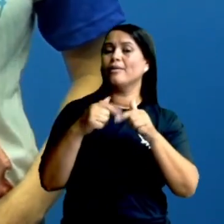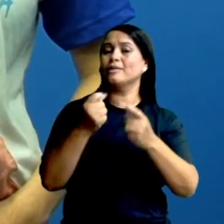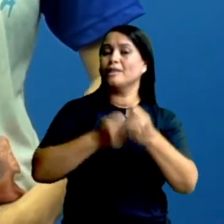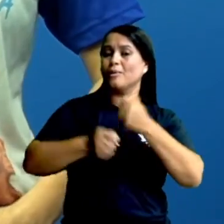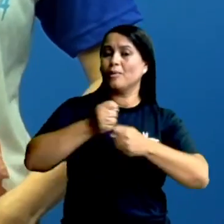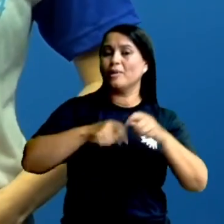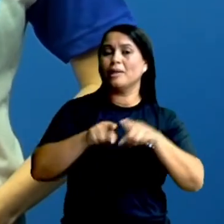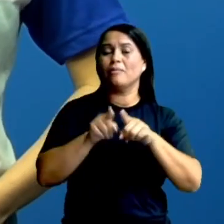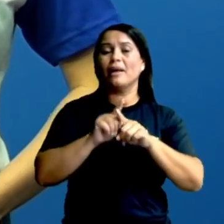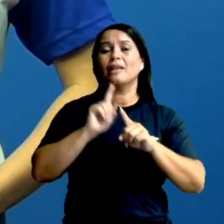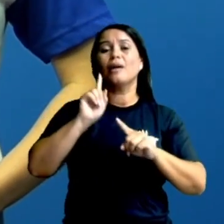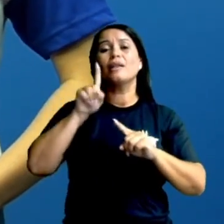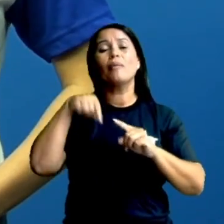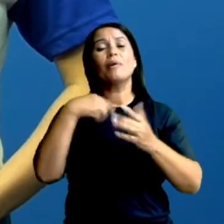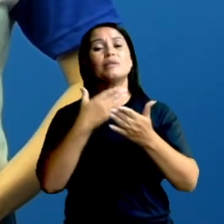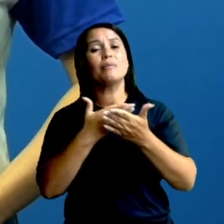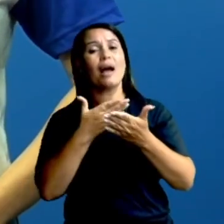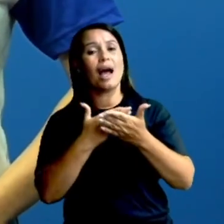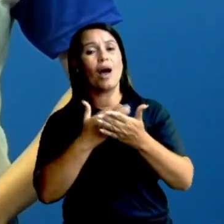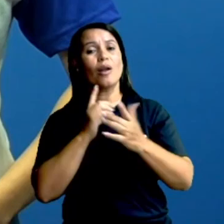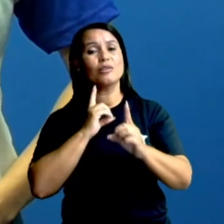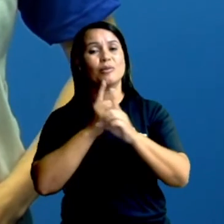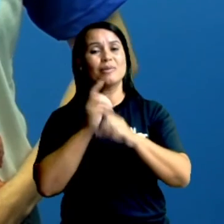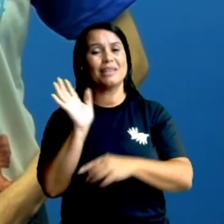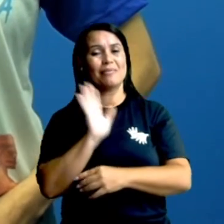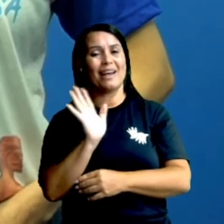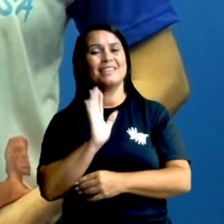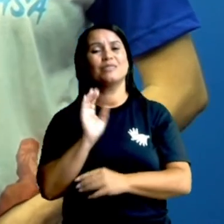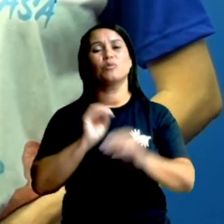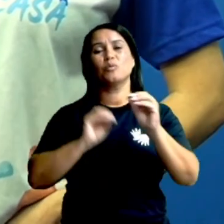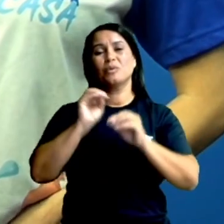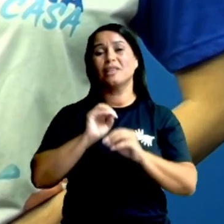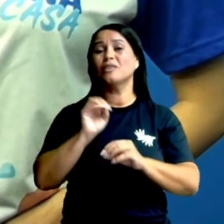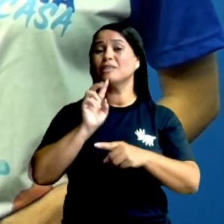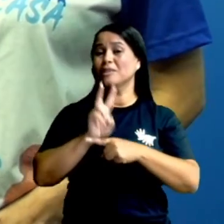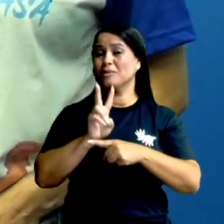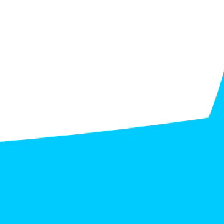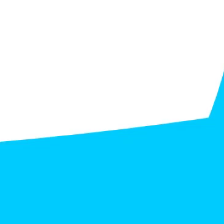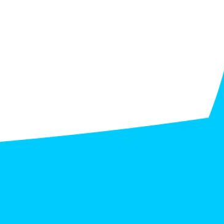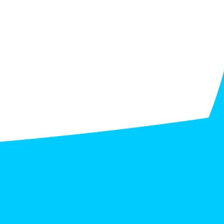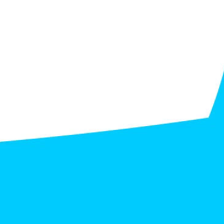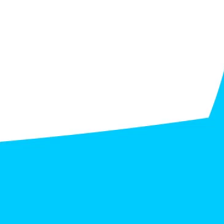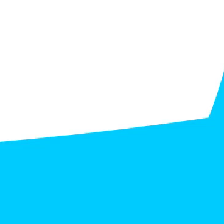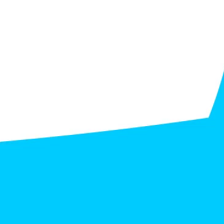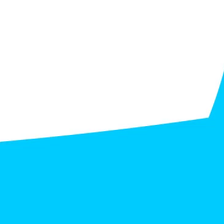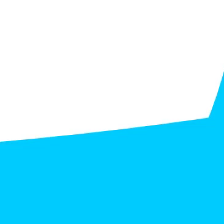Então, até a gente se vê na próxima aula e até mais. Beijos e se cuidem!